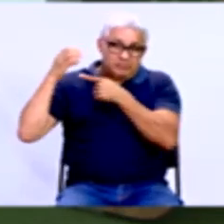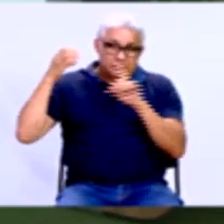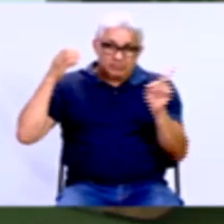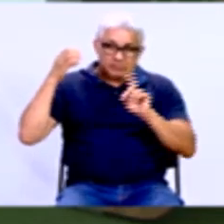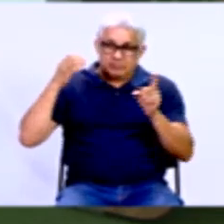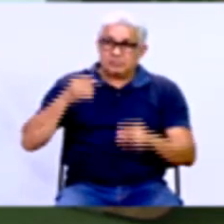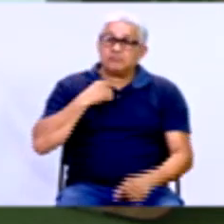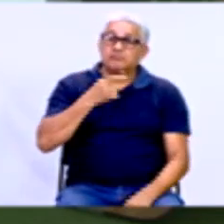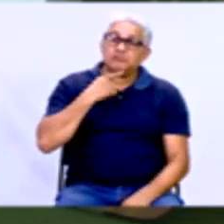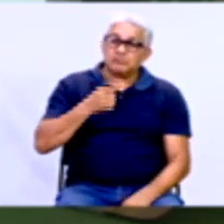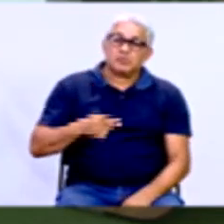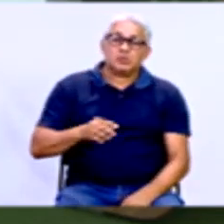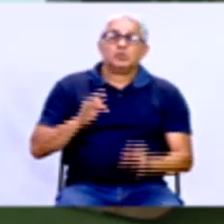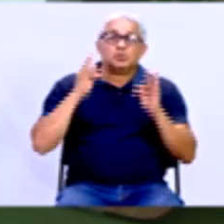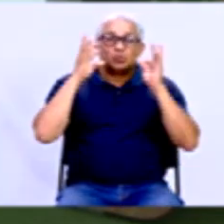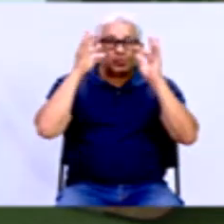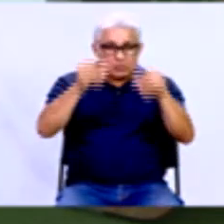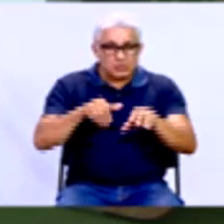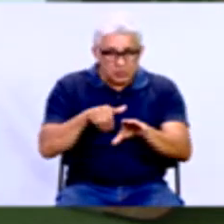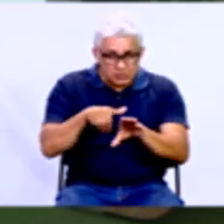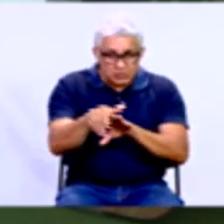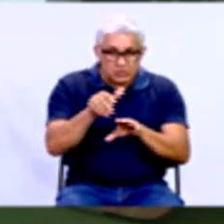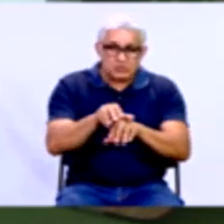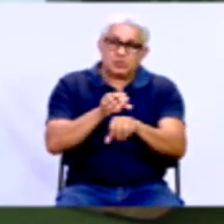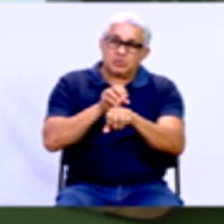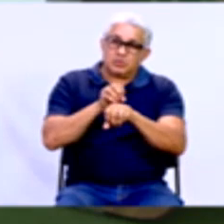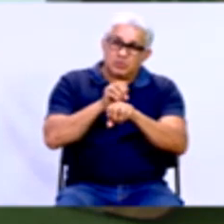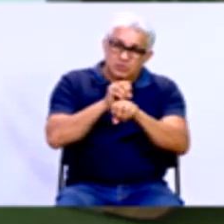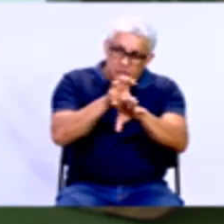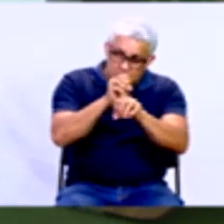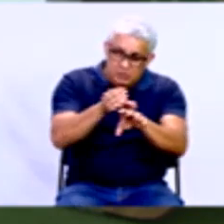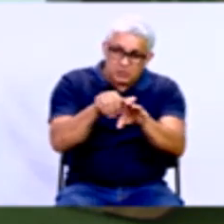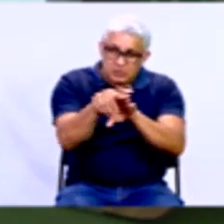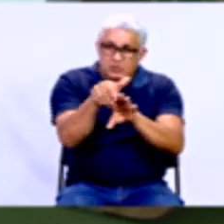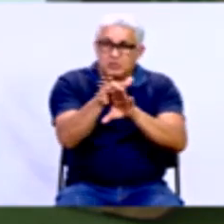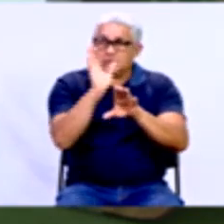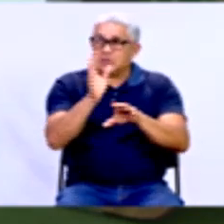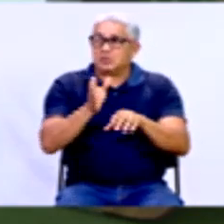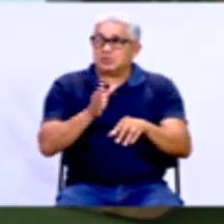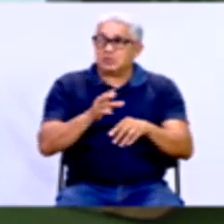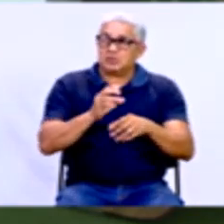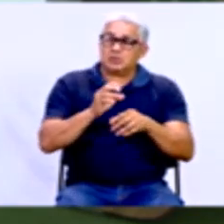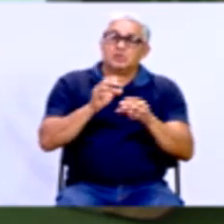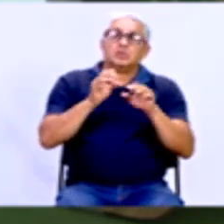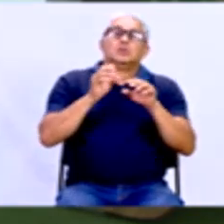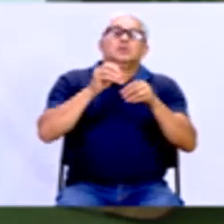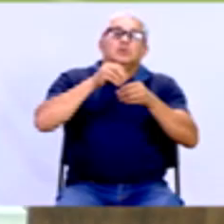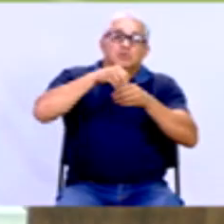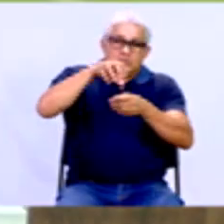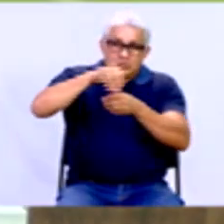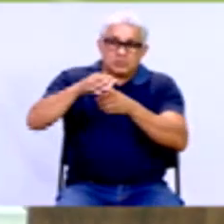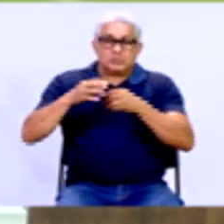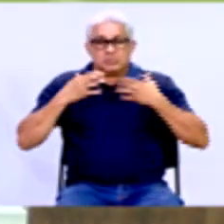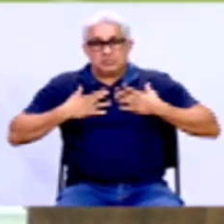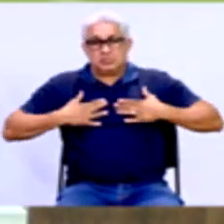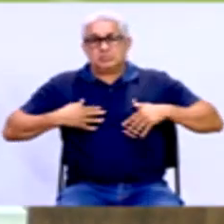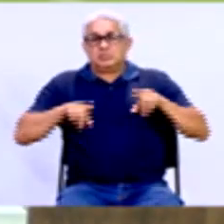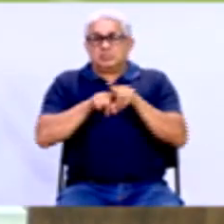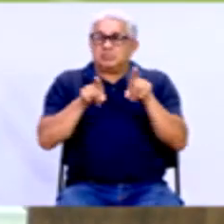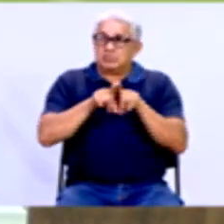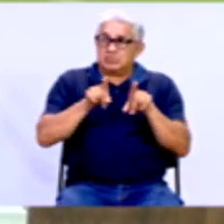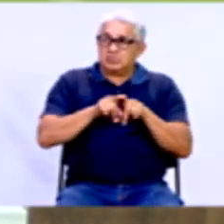aí? Todo mundo orientado, né? A prova não vai estar tão complicada, a gente já viu o conteúdo está tranquilo também, né? Nós